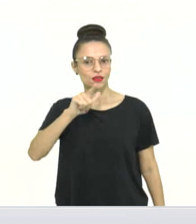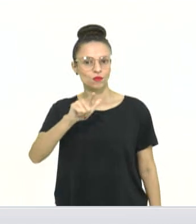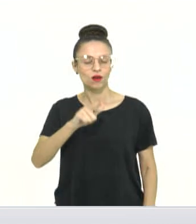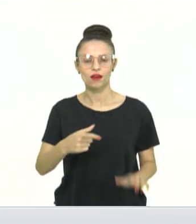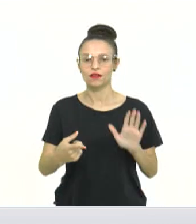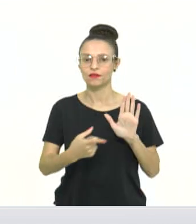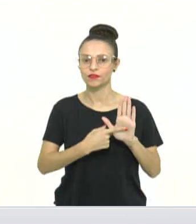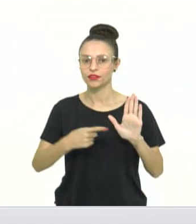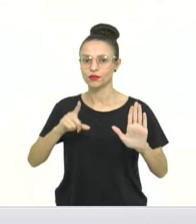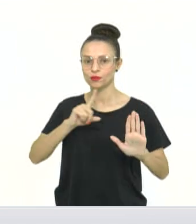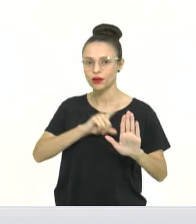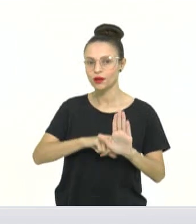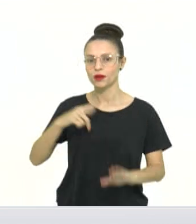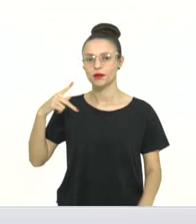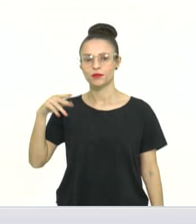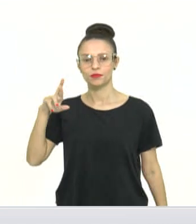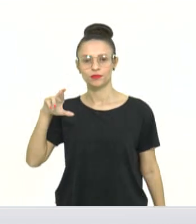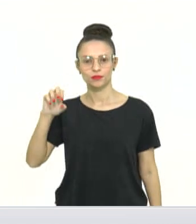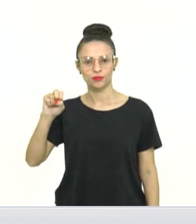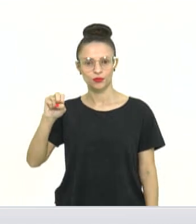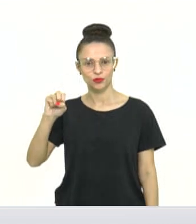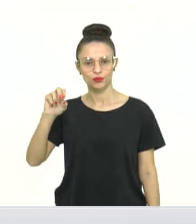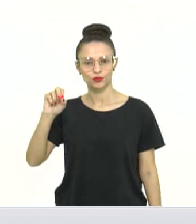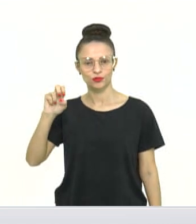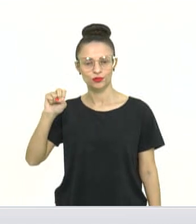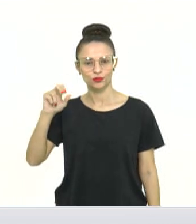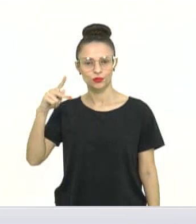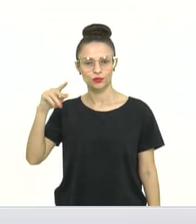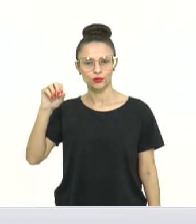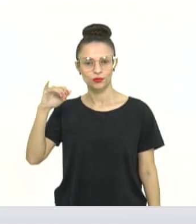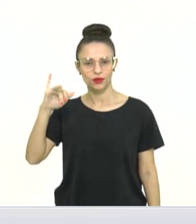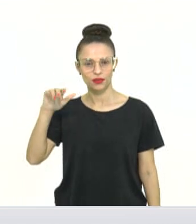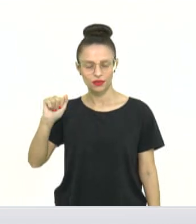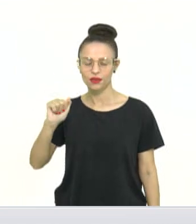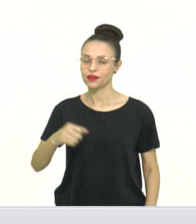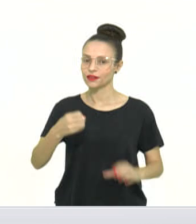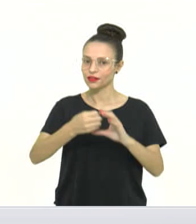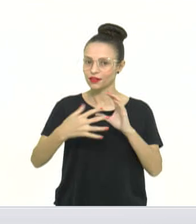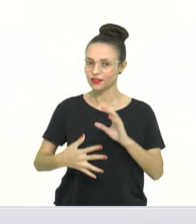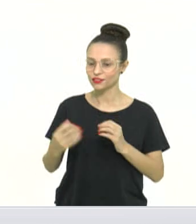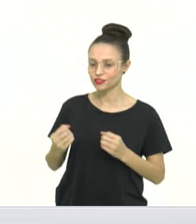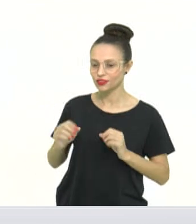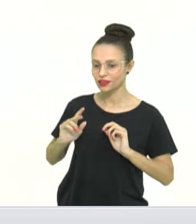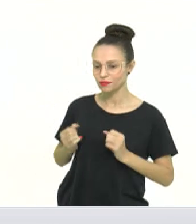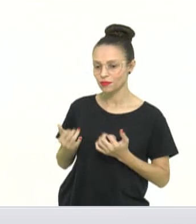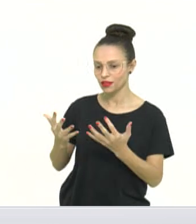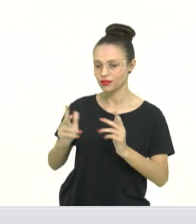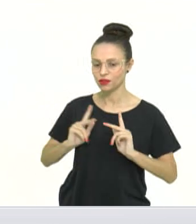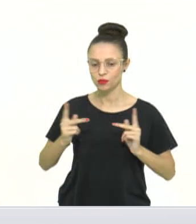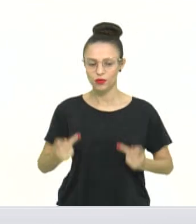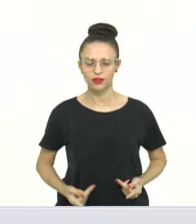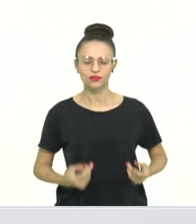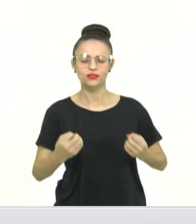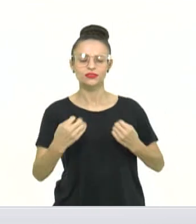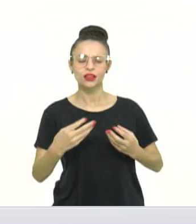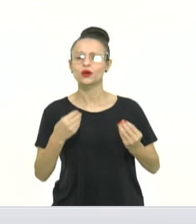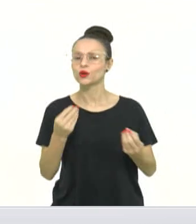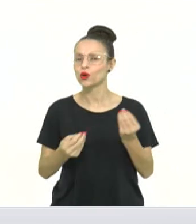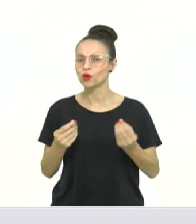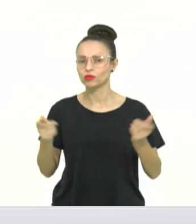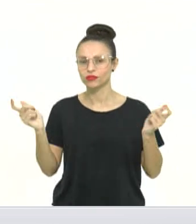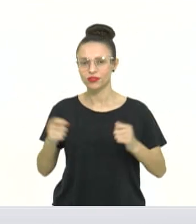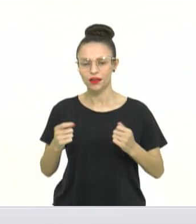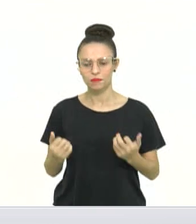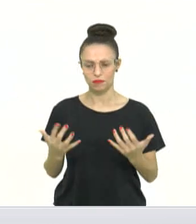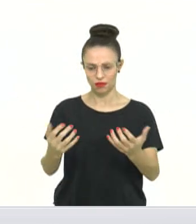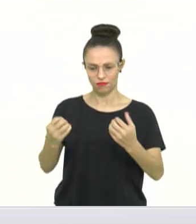a prosopopeia, pois deu às plantas características de humanos, ensinar aos outros. Como isso é possível no caso